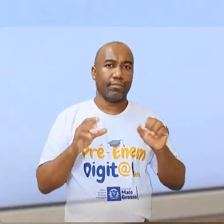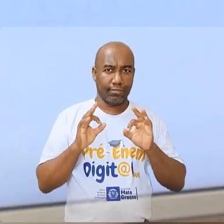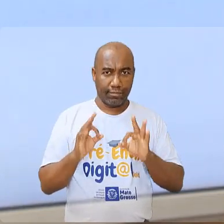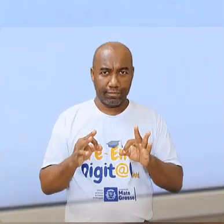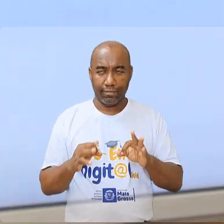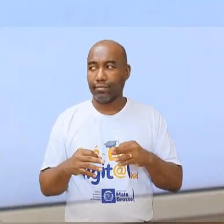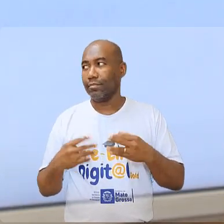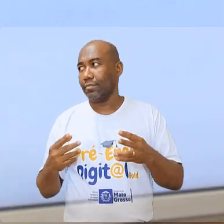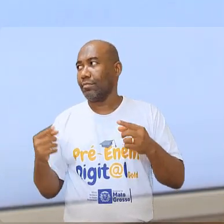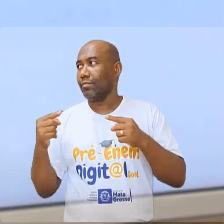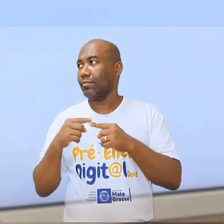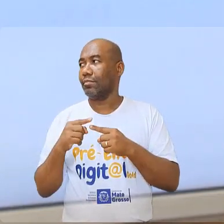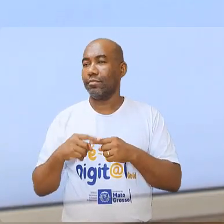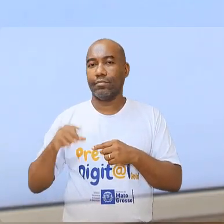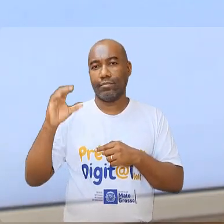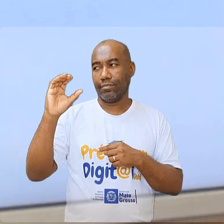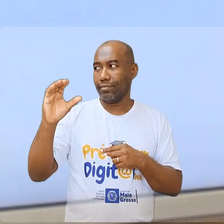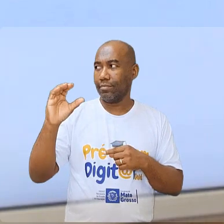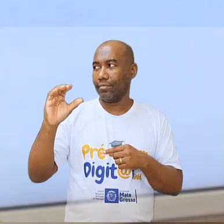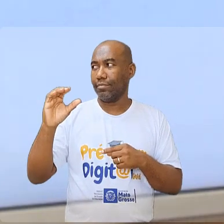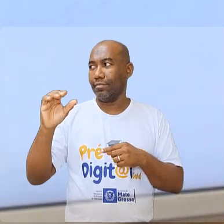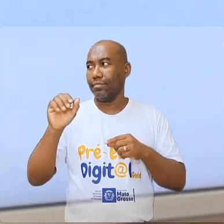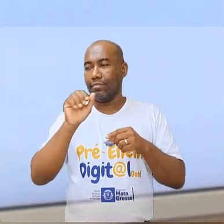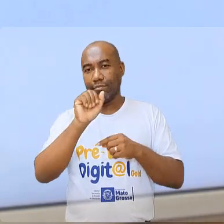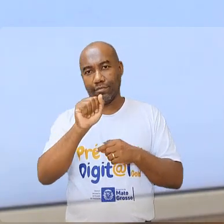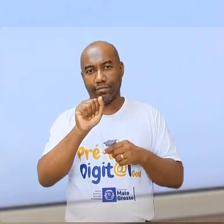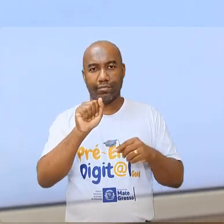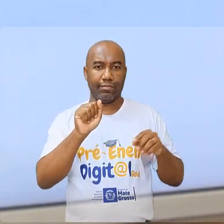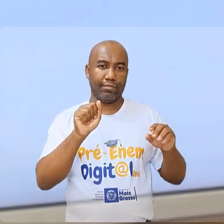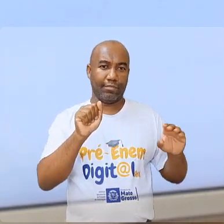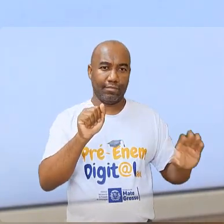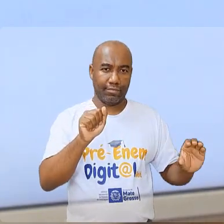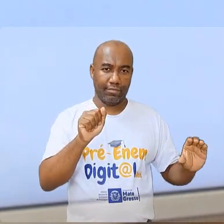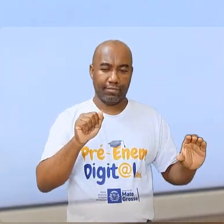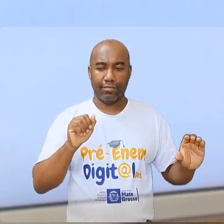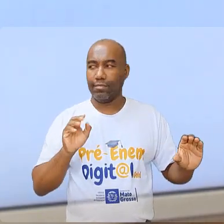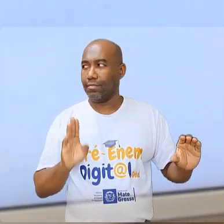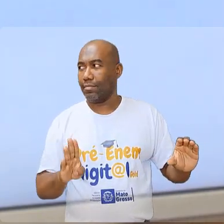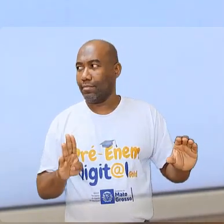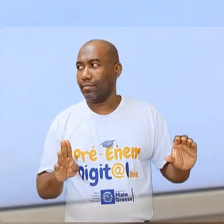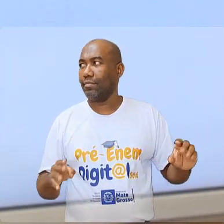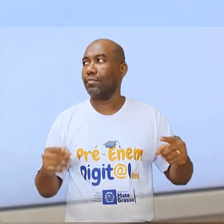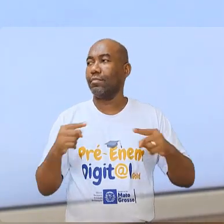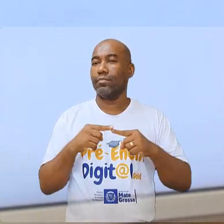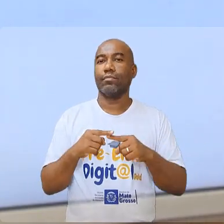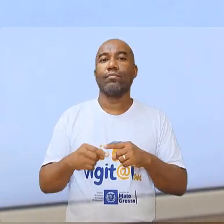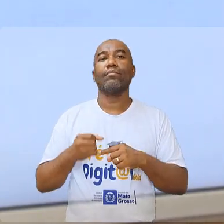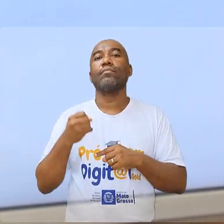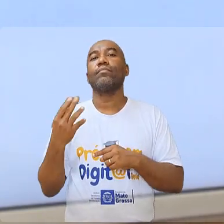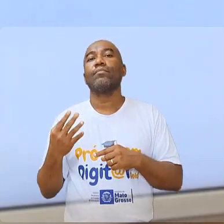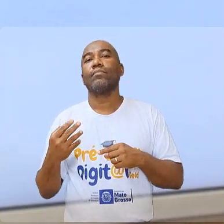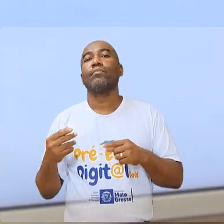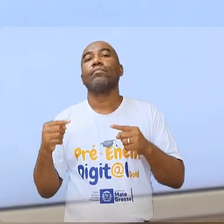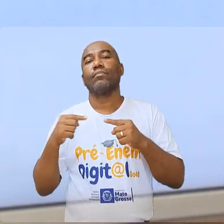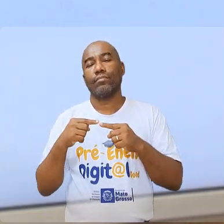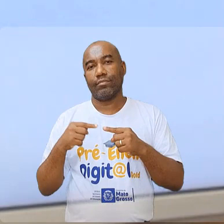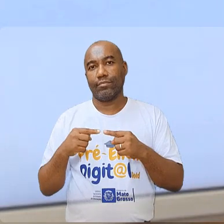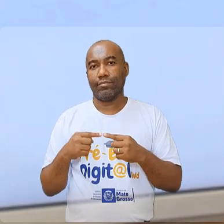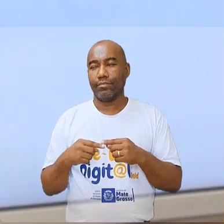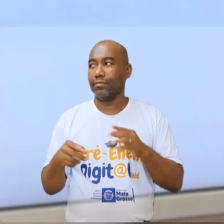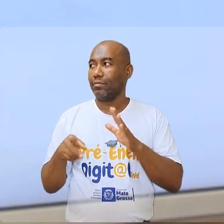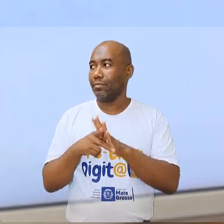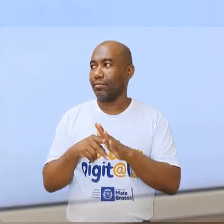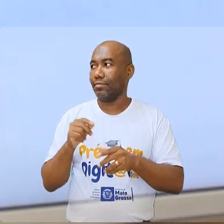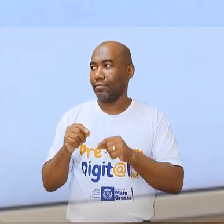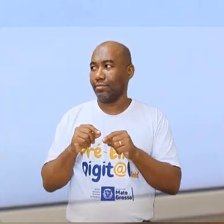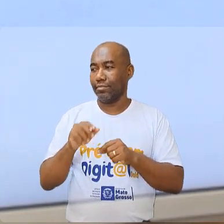tá vendo e aí aí eu posso usar aquela fórmula asinha do quadrado ou seja dá um telhado ou quadrado é igual a